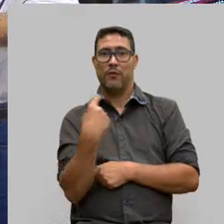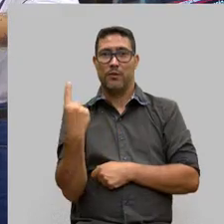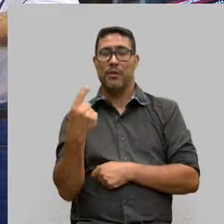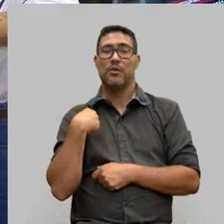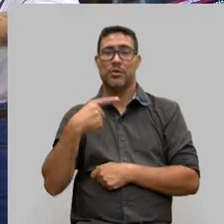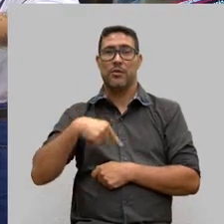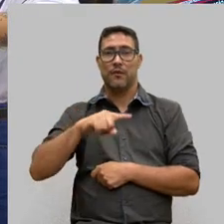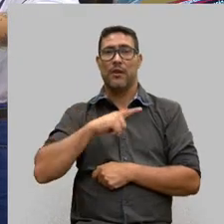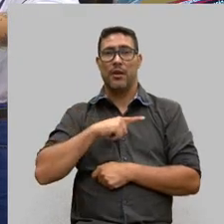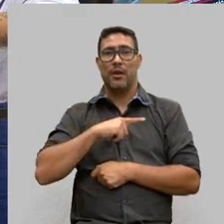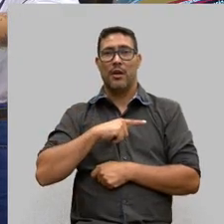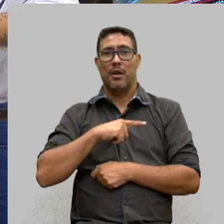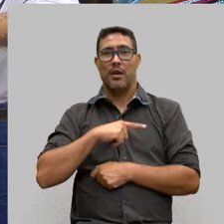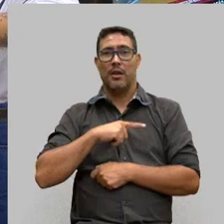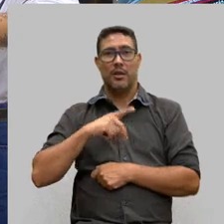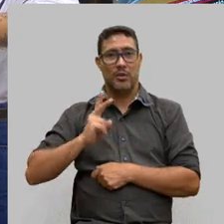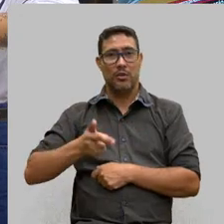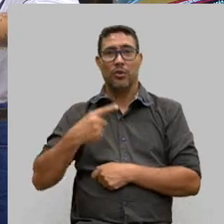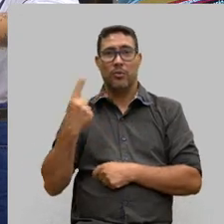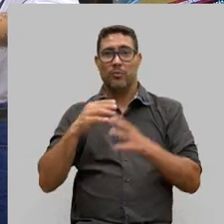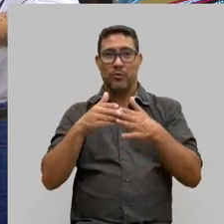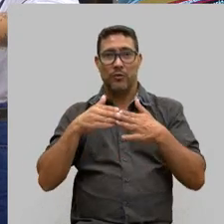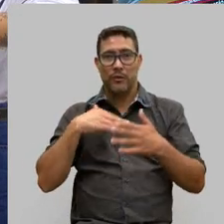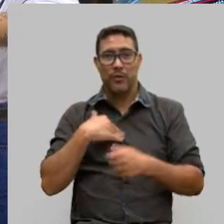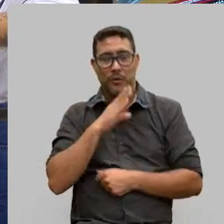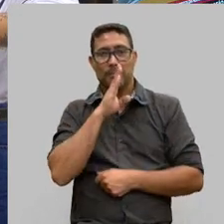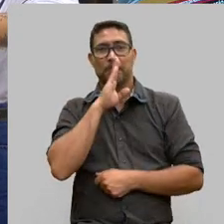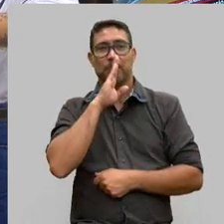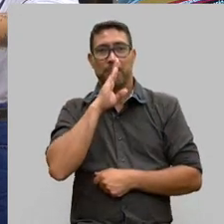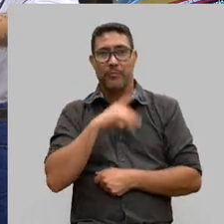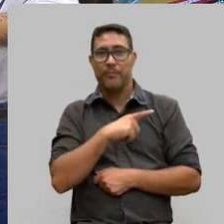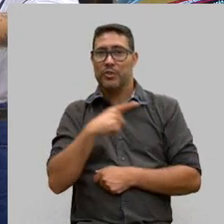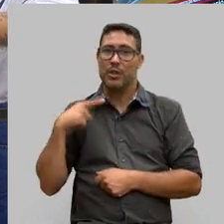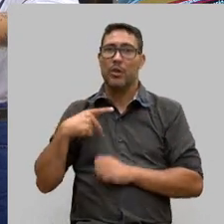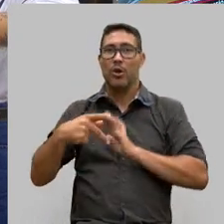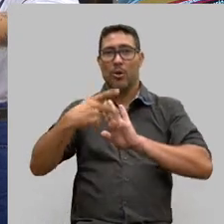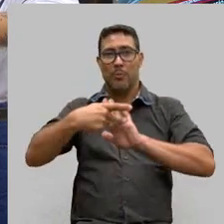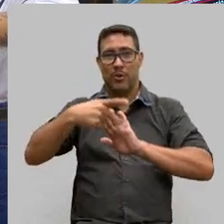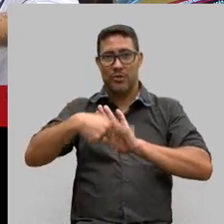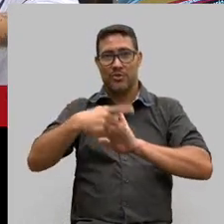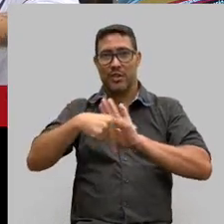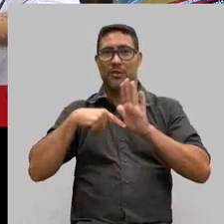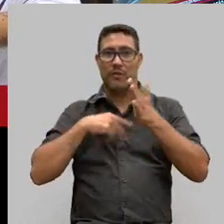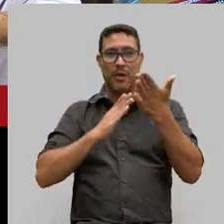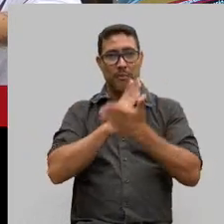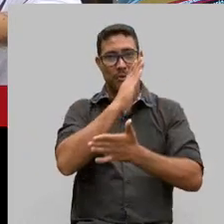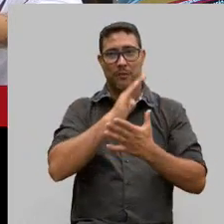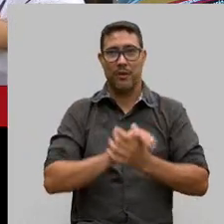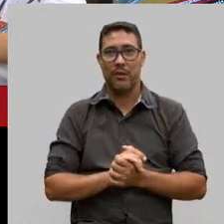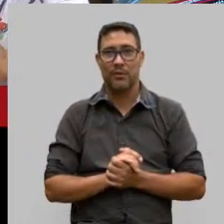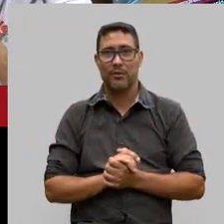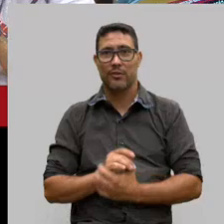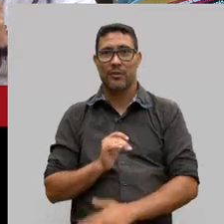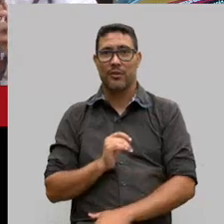encontra como todo mundo ficou quietinho o projeto foi aprovado Então isso é muito